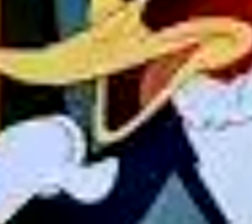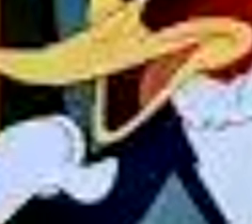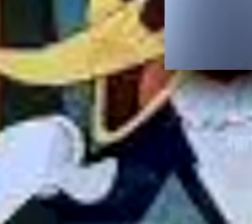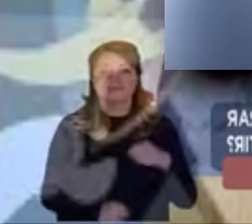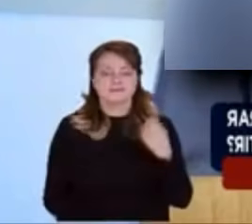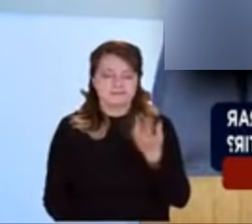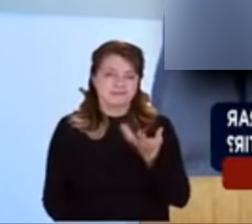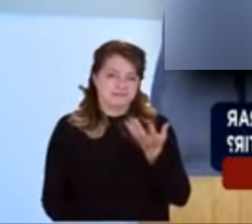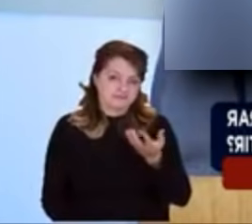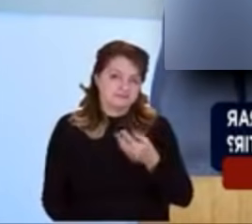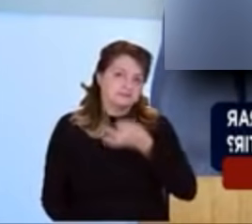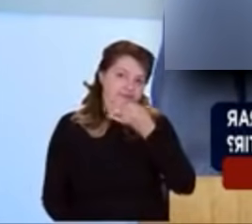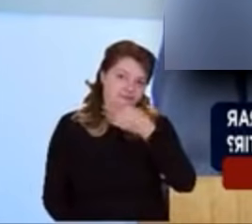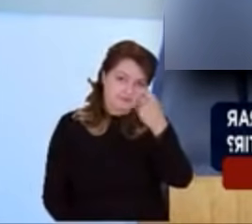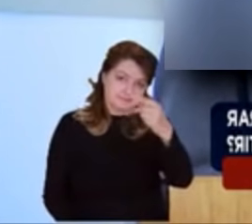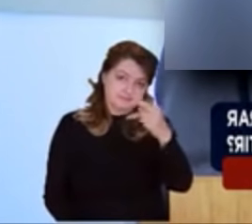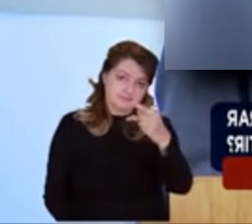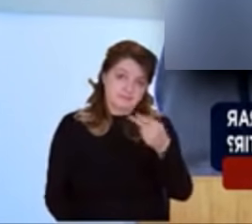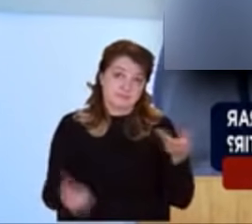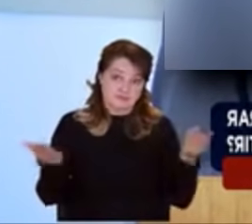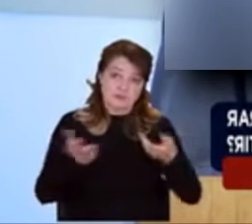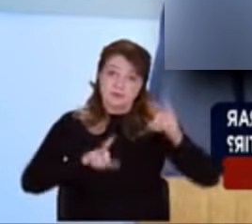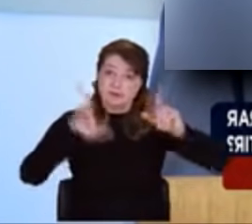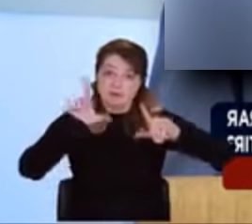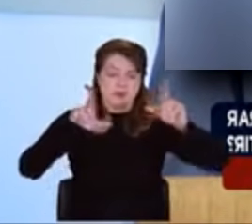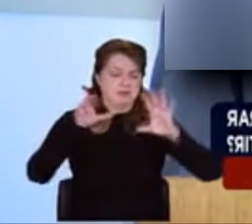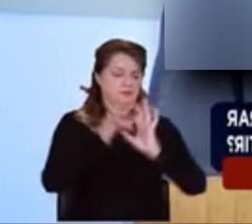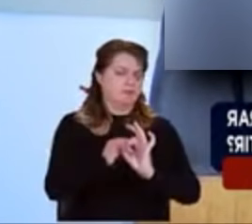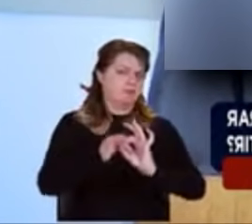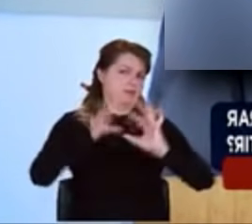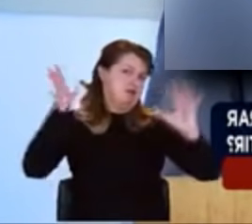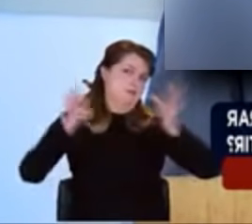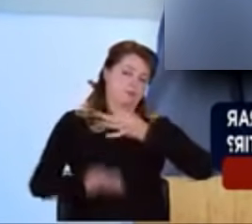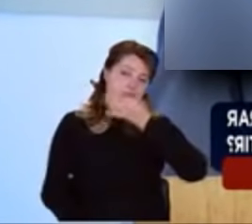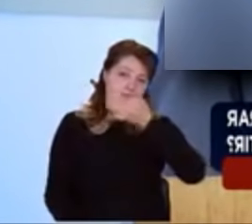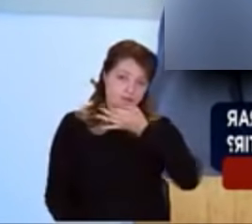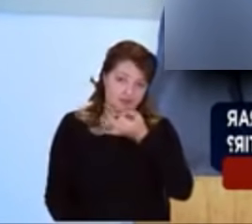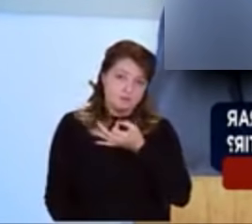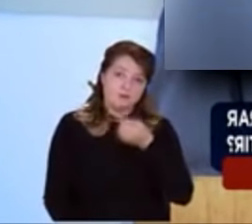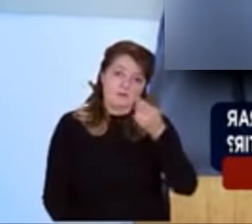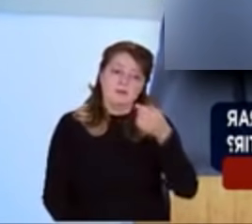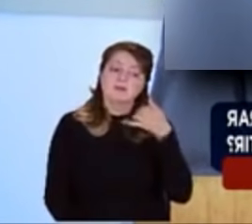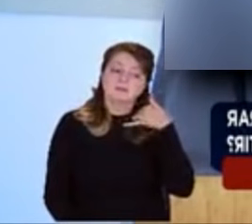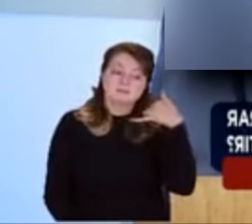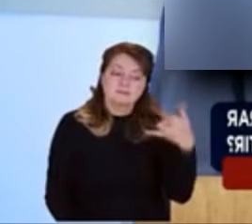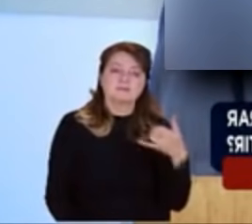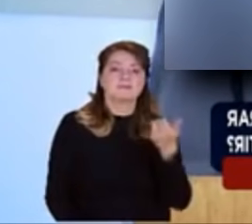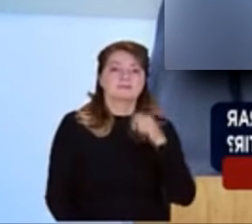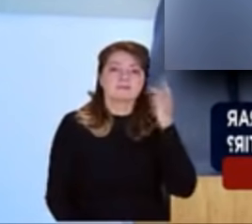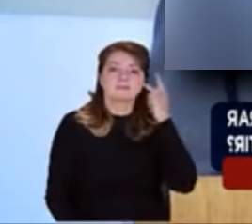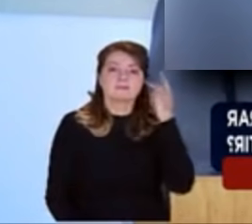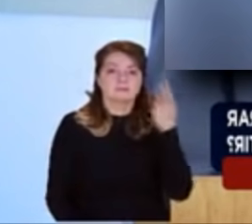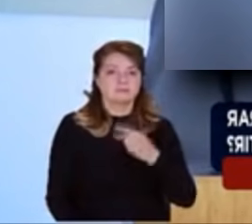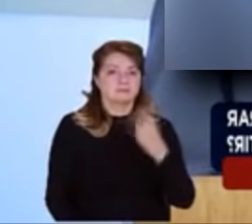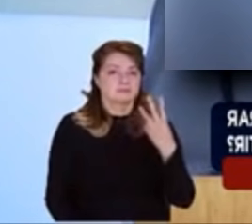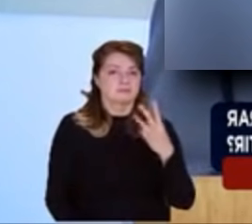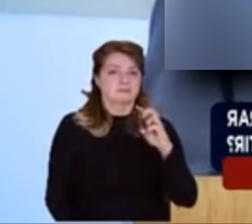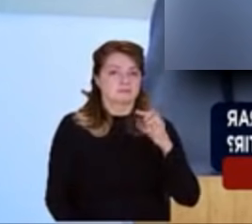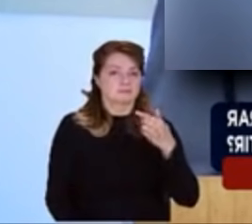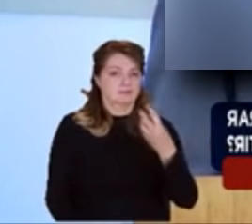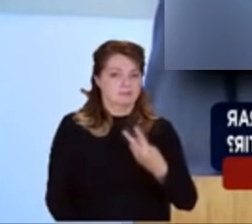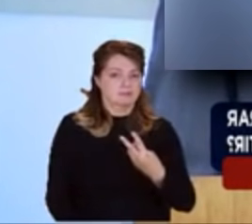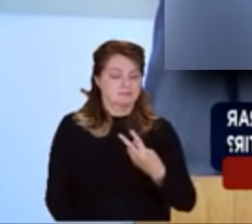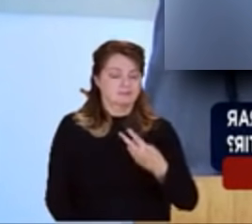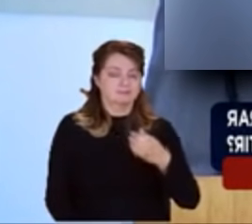ligado? E o pior é como, novamente, é aquela pauta que eu falei no outro vídeo. Os caras foram lá, abriram uma enquete perguntando